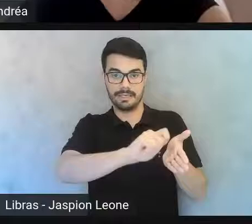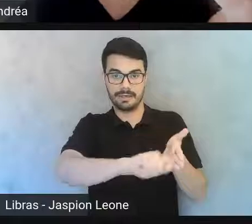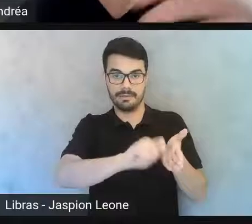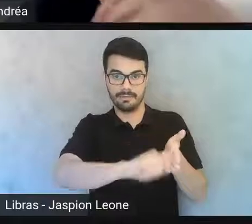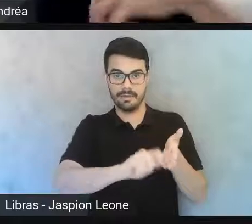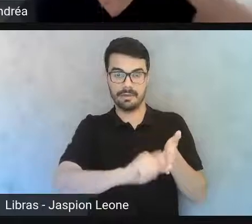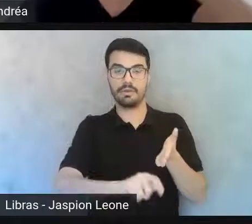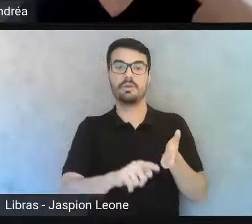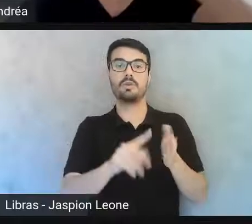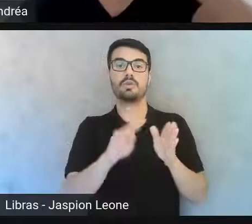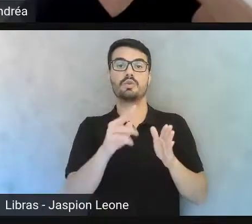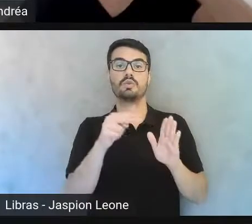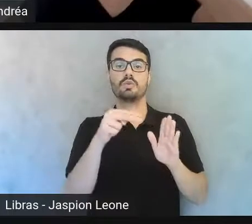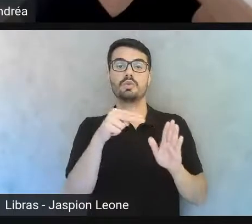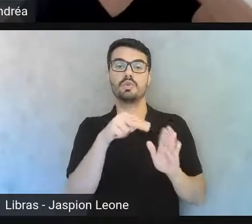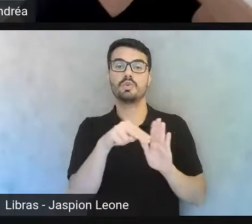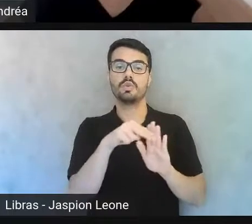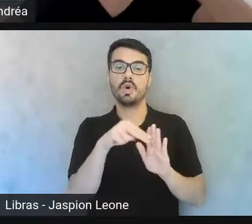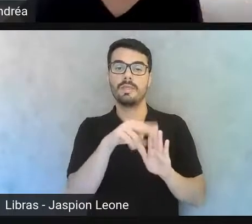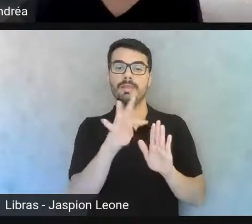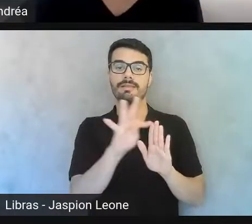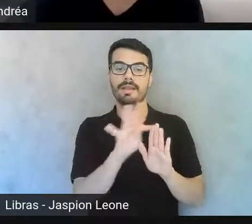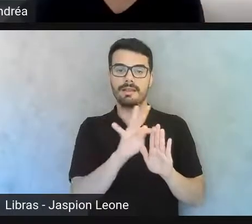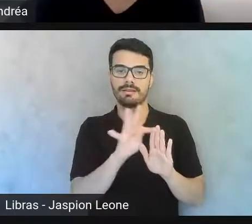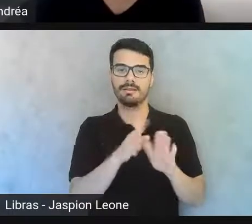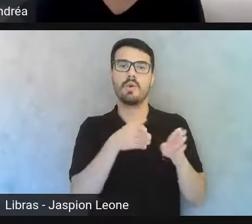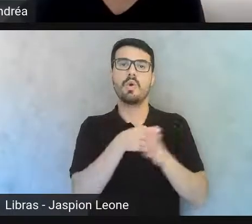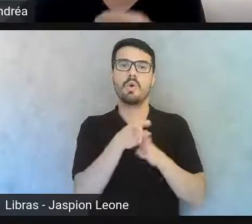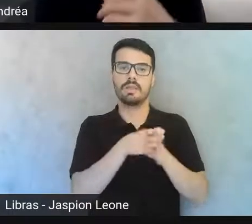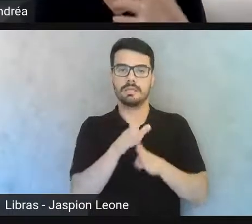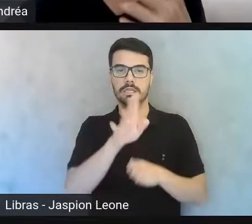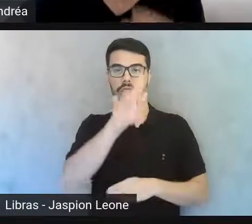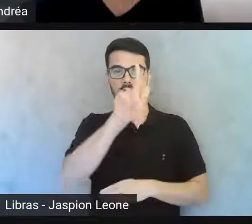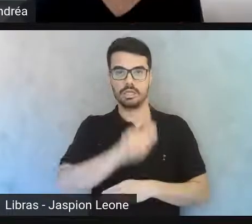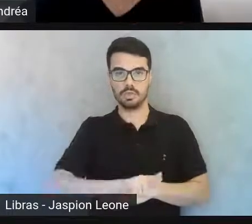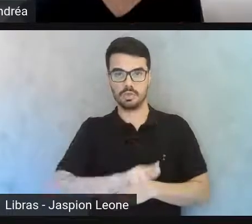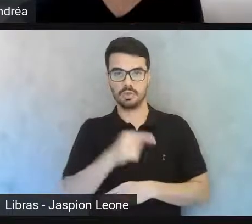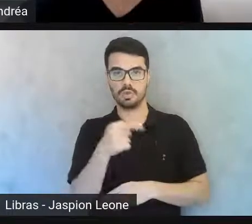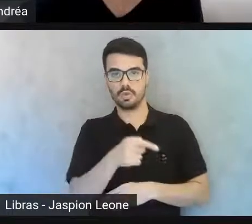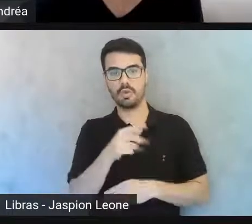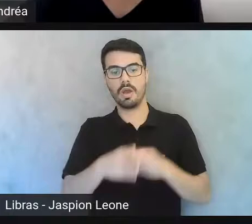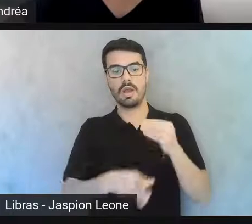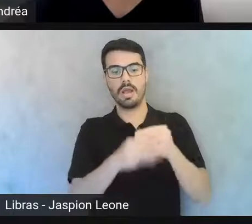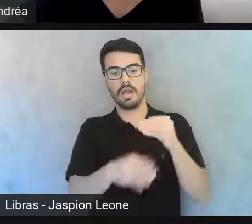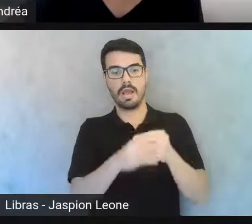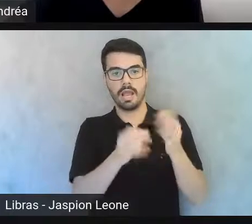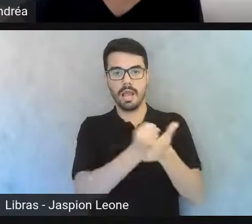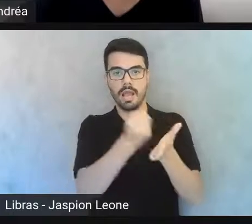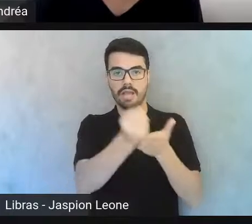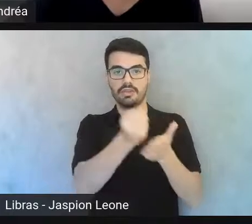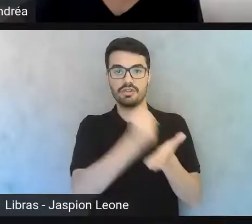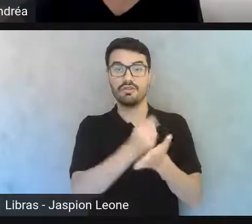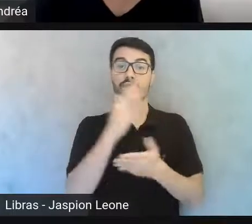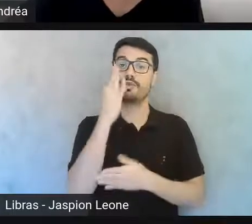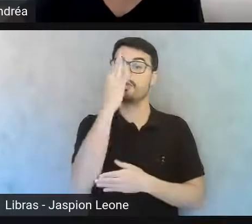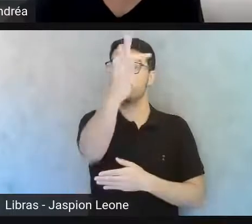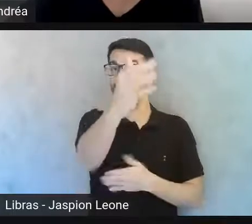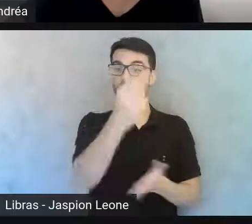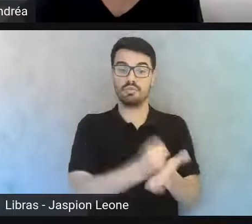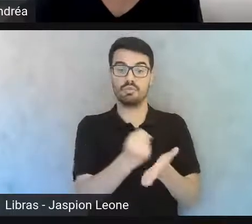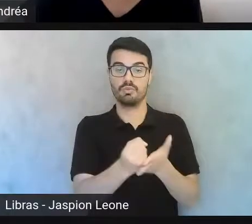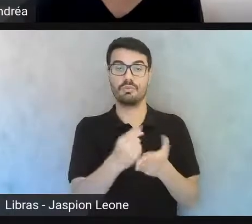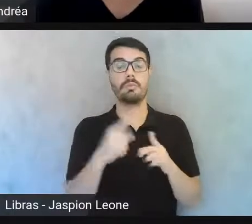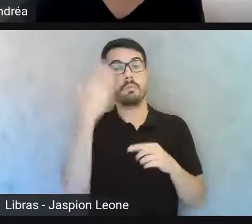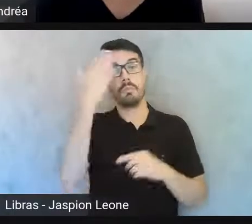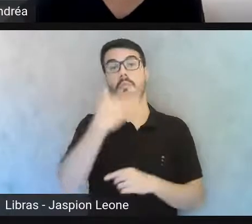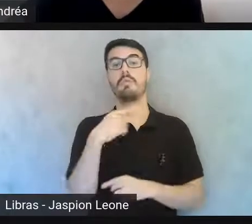fizemos nota técnica, orientações para que o gestor fizesse os aditivos no futuro, desde que comprovasse,